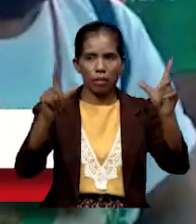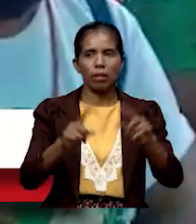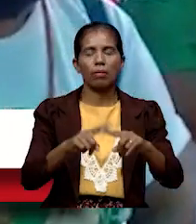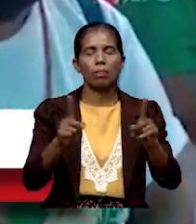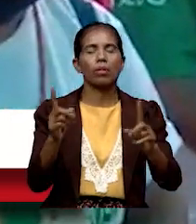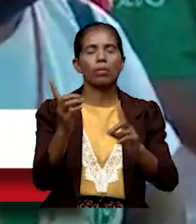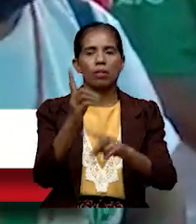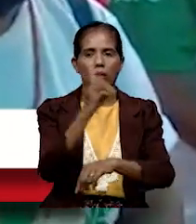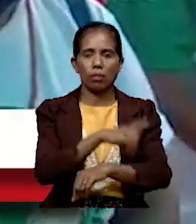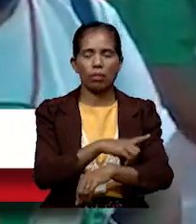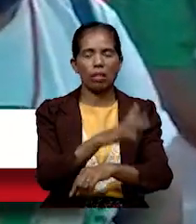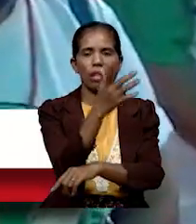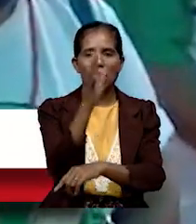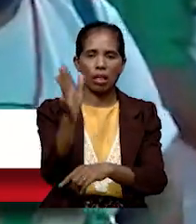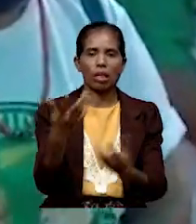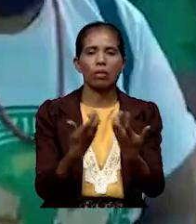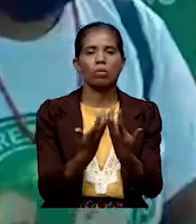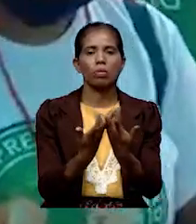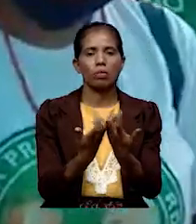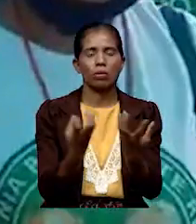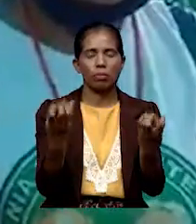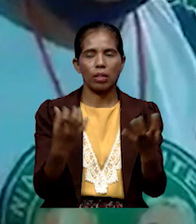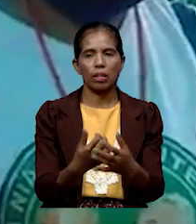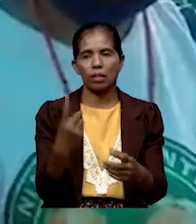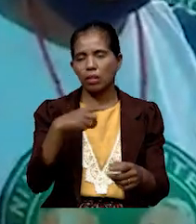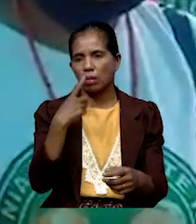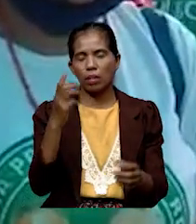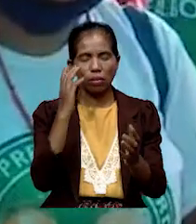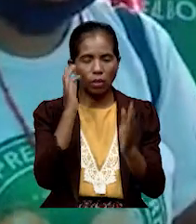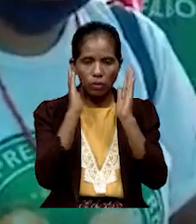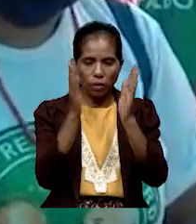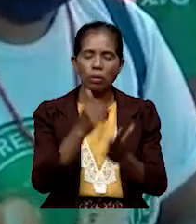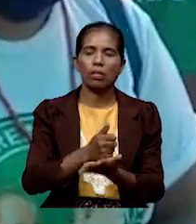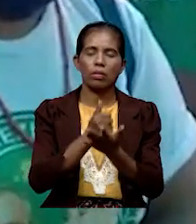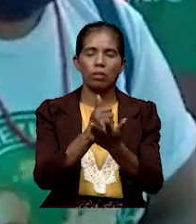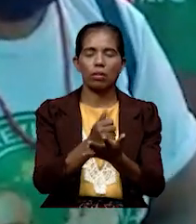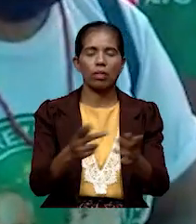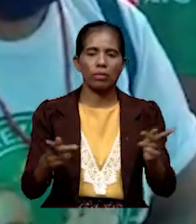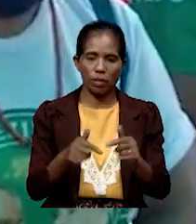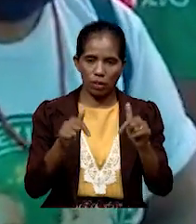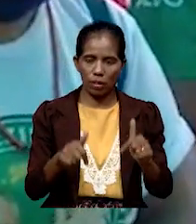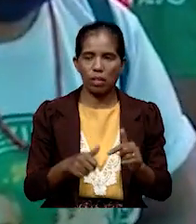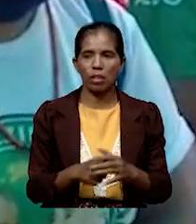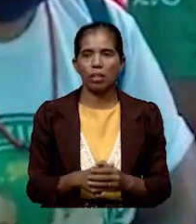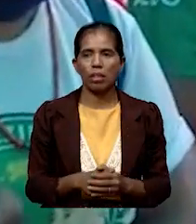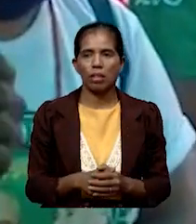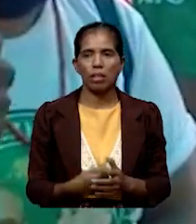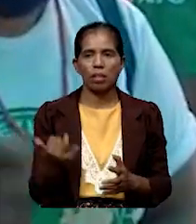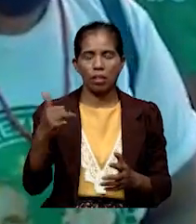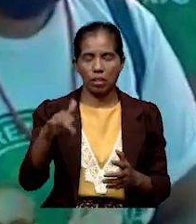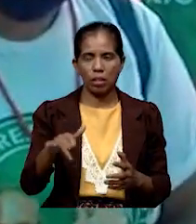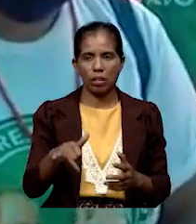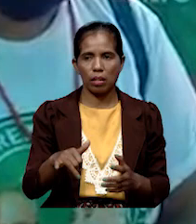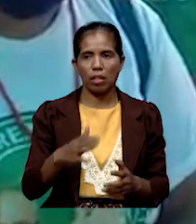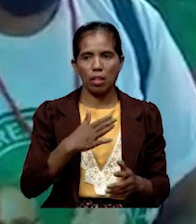loran dutlar hela, ailaran hela. Sema ka tuta matamba ia fatinirne. Maju menus, sira haunia